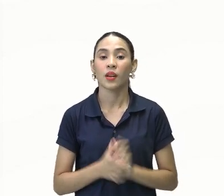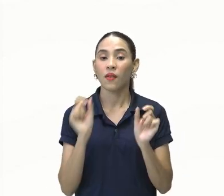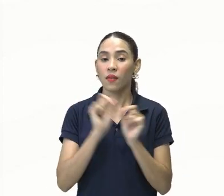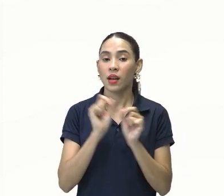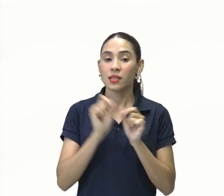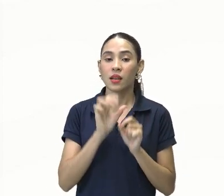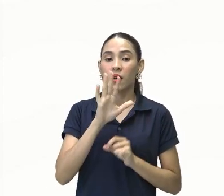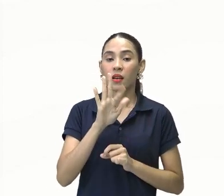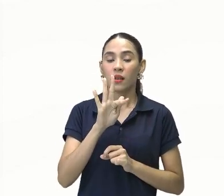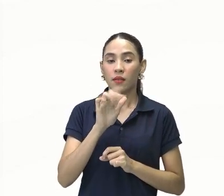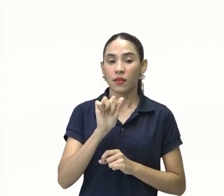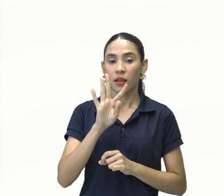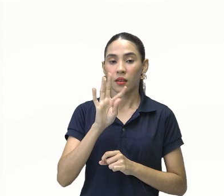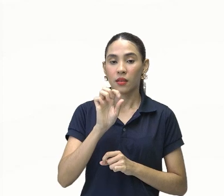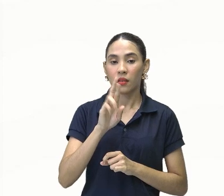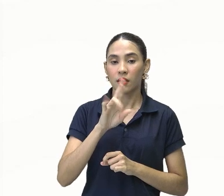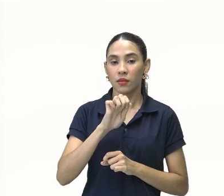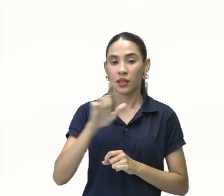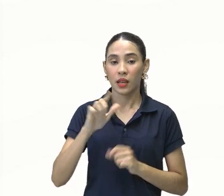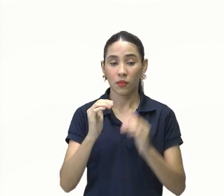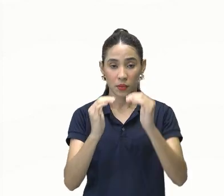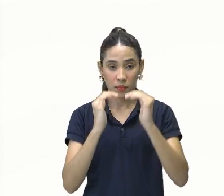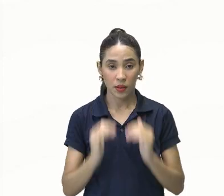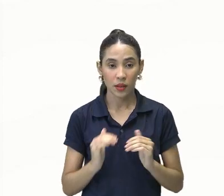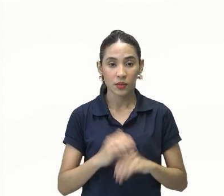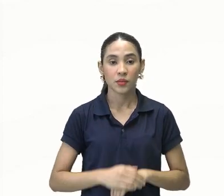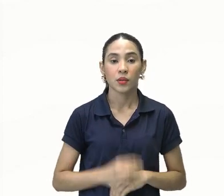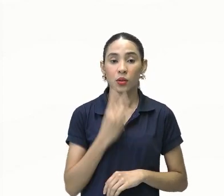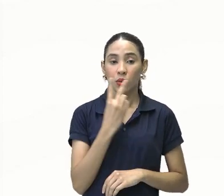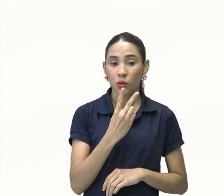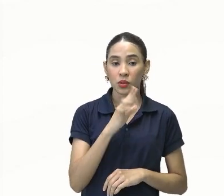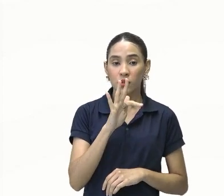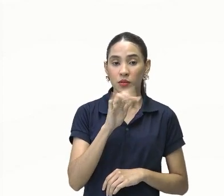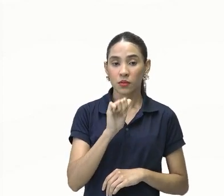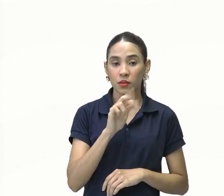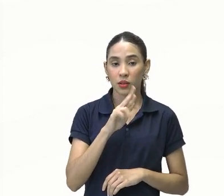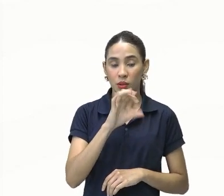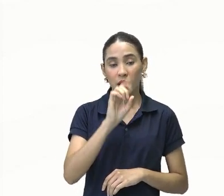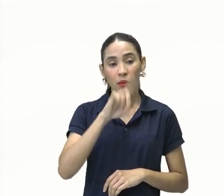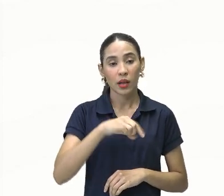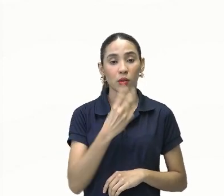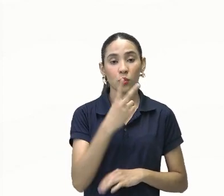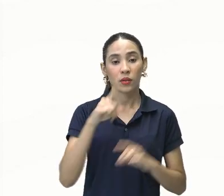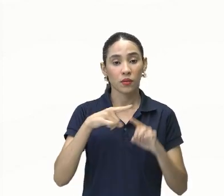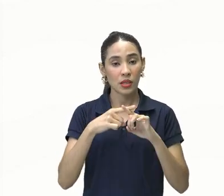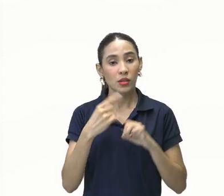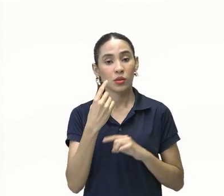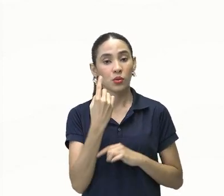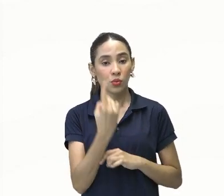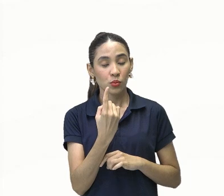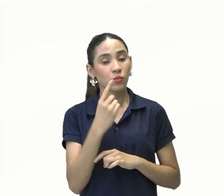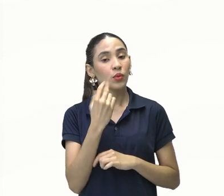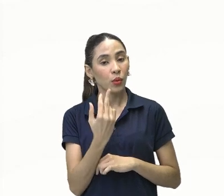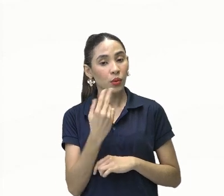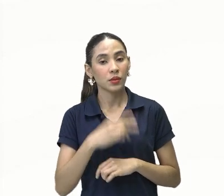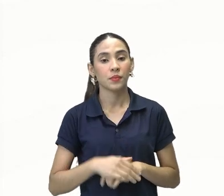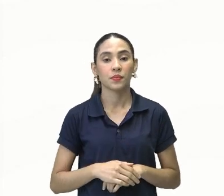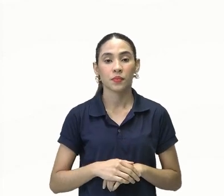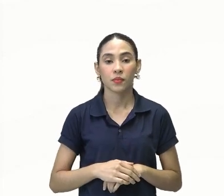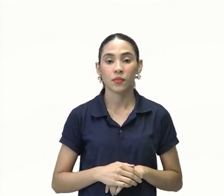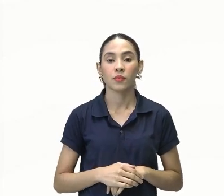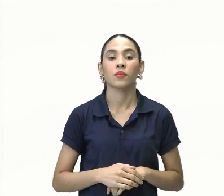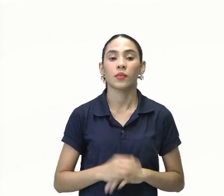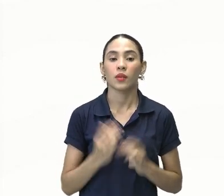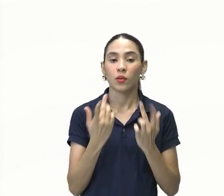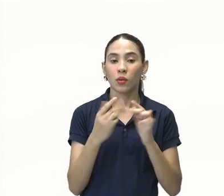meu fatorial de baixo. 2 fatorial é o mesmo do que 2 vezes 1, então é 2. E 2 fatorial